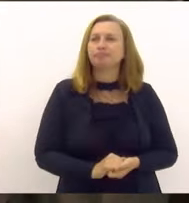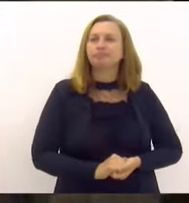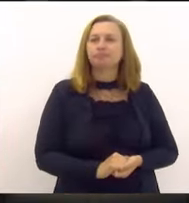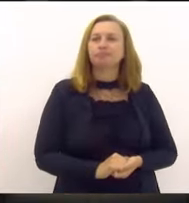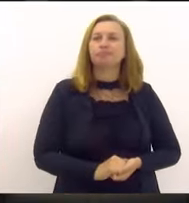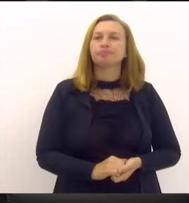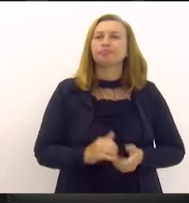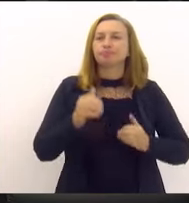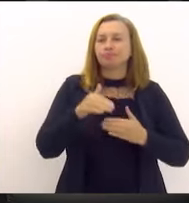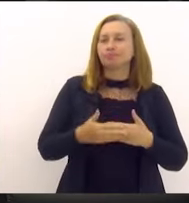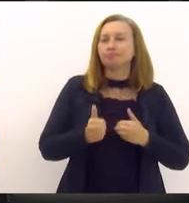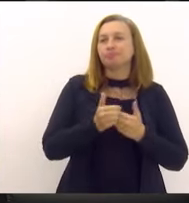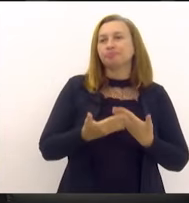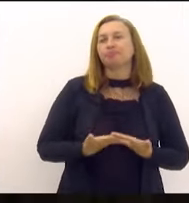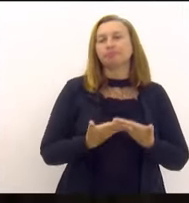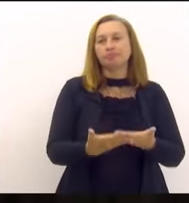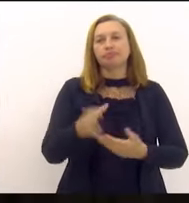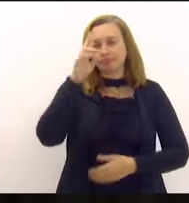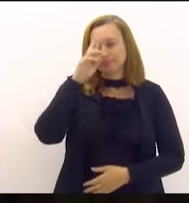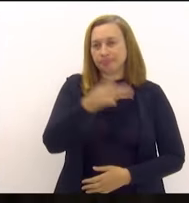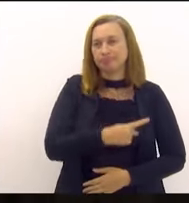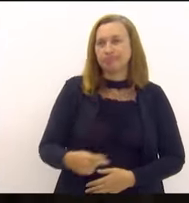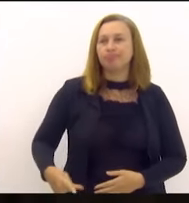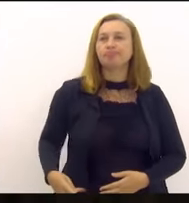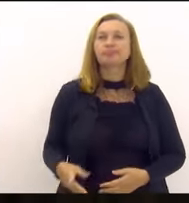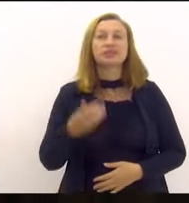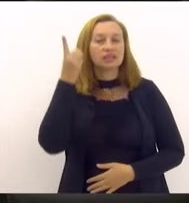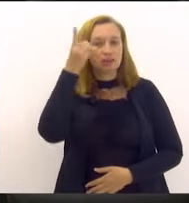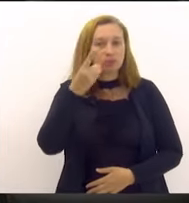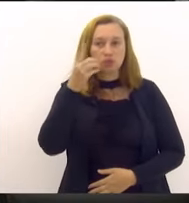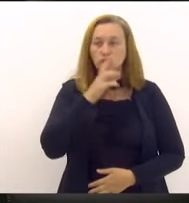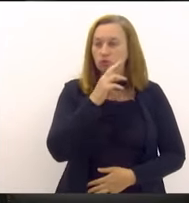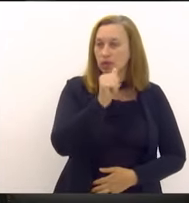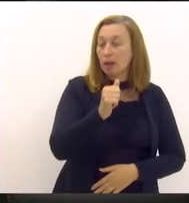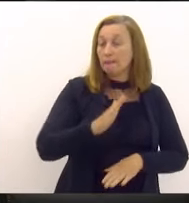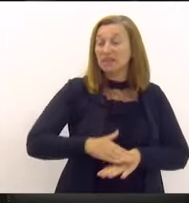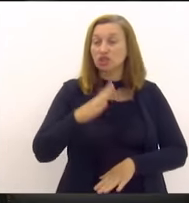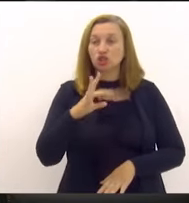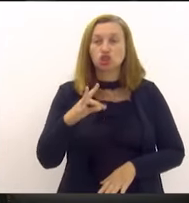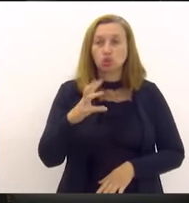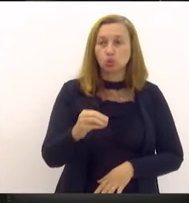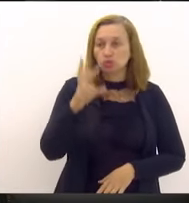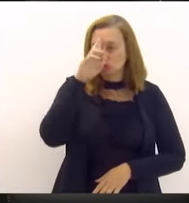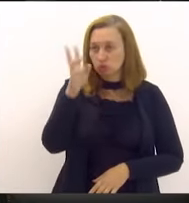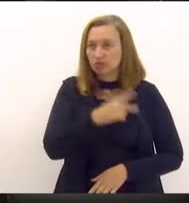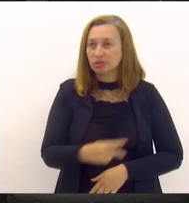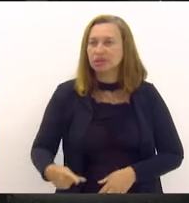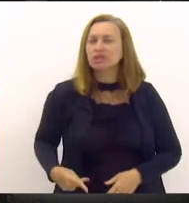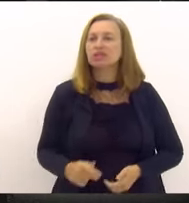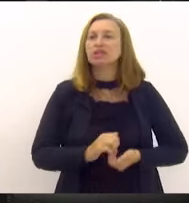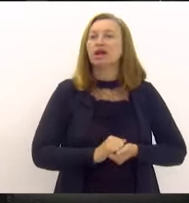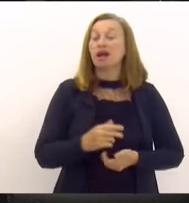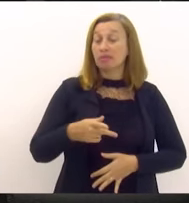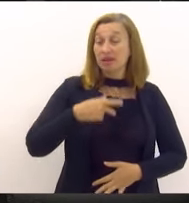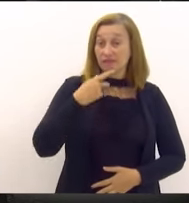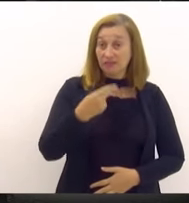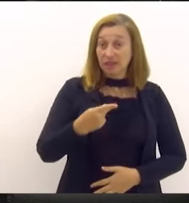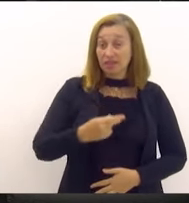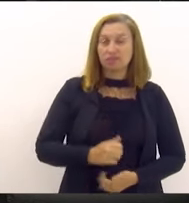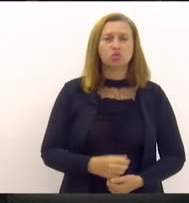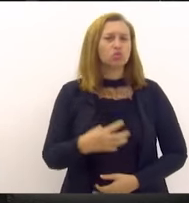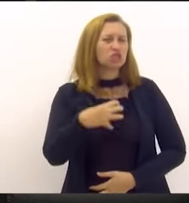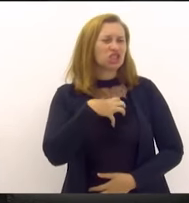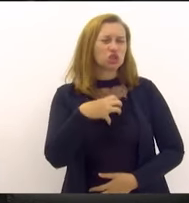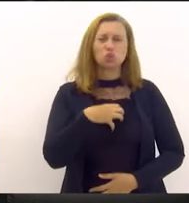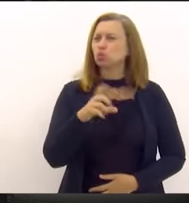Para encaminhar, presidente. Deputado Rodrigo Amorim. Presidente, mais do que um encaminhamento, na verdade, a minha fala é no